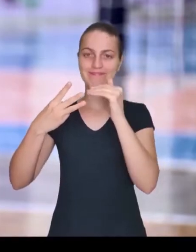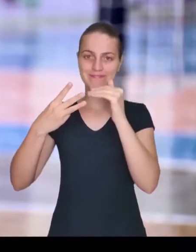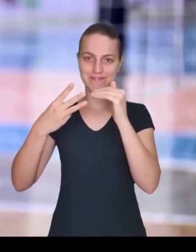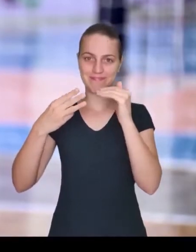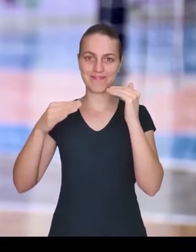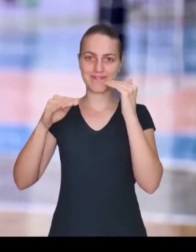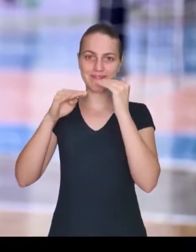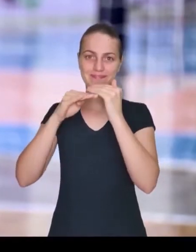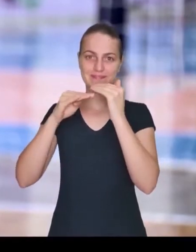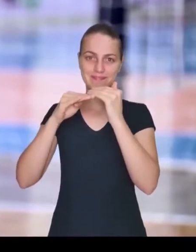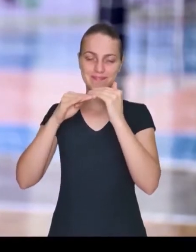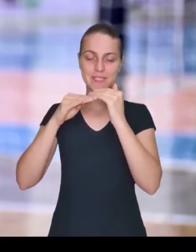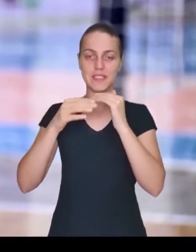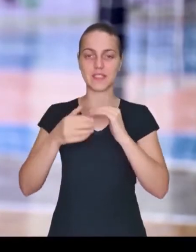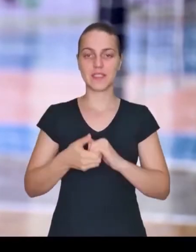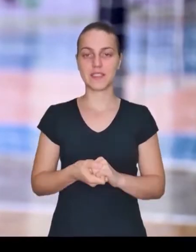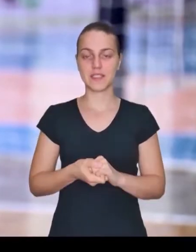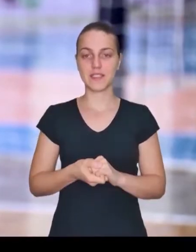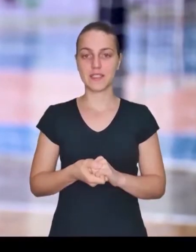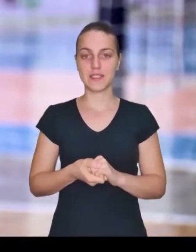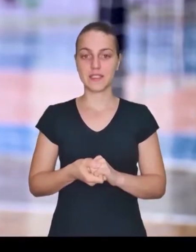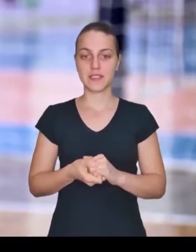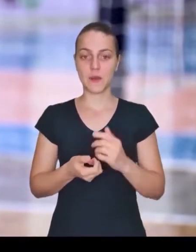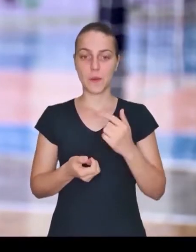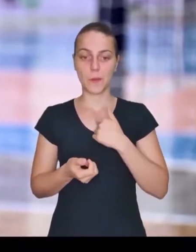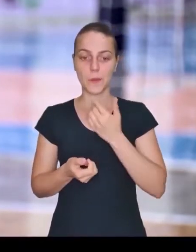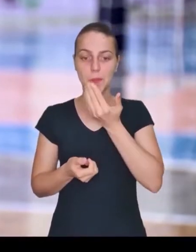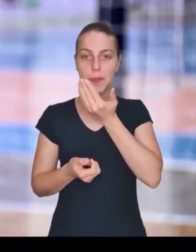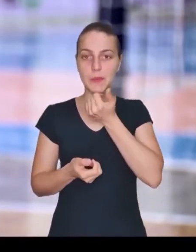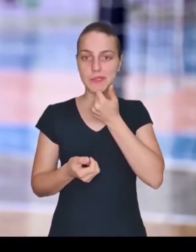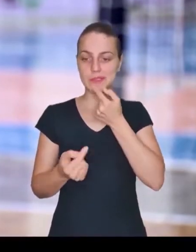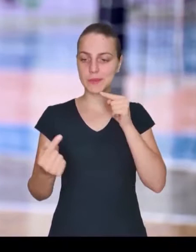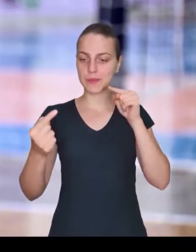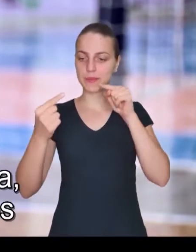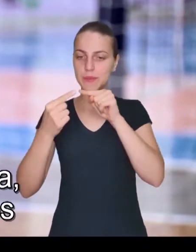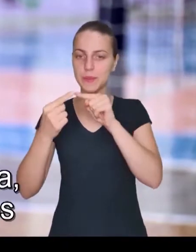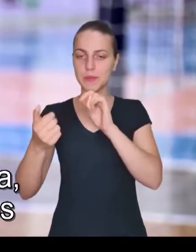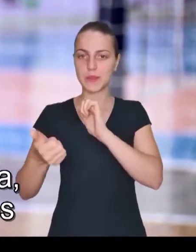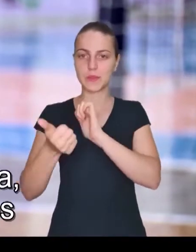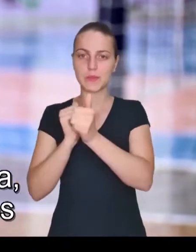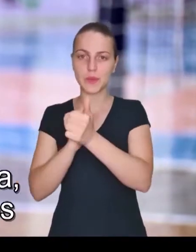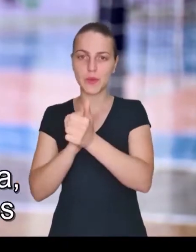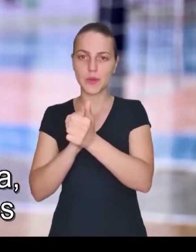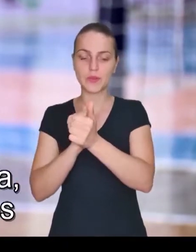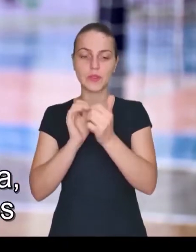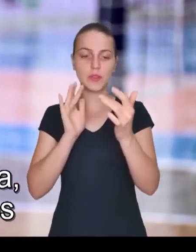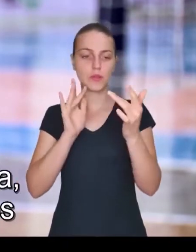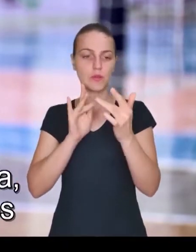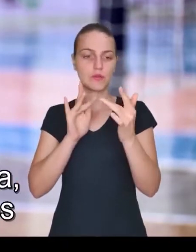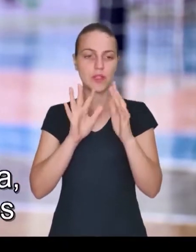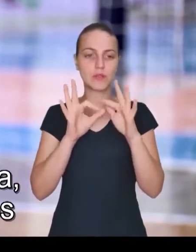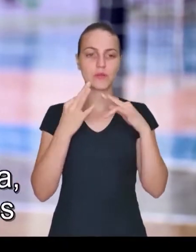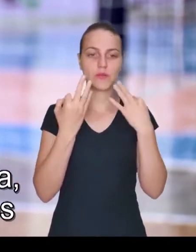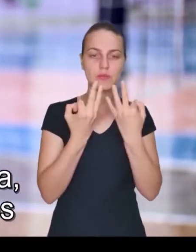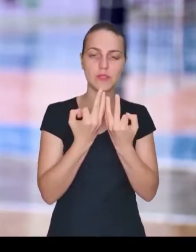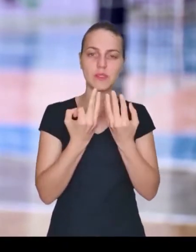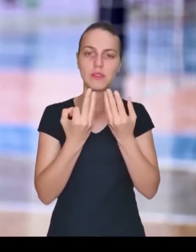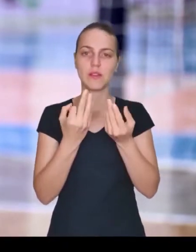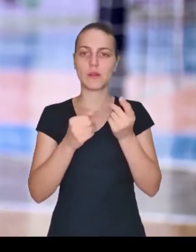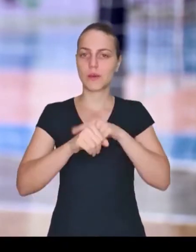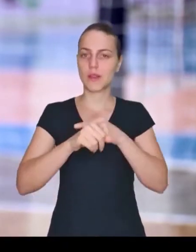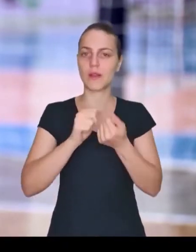né? Eu vivo ao entorno do esporte, a minha alimentação é em torno do esporte, a convivência com a minha família eu tento adaptar os meus